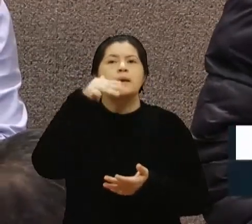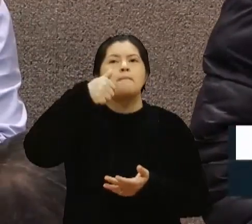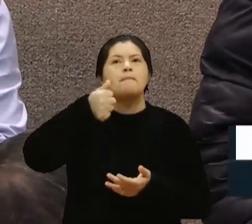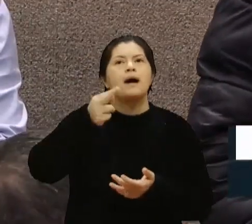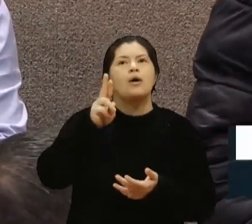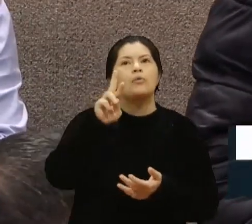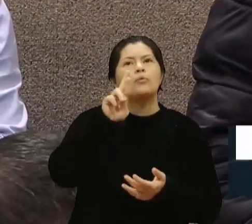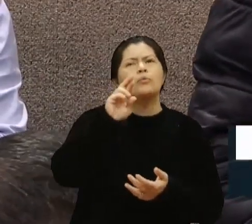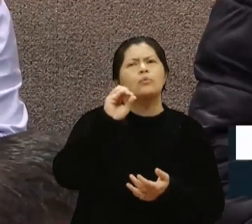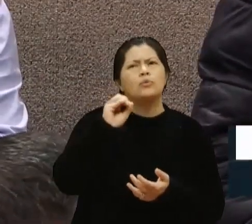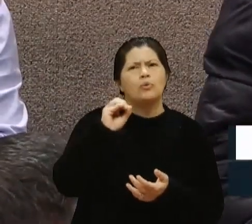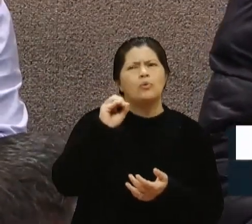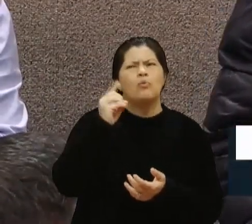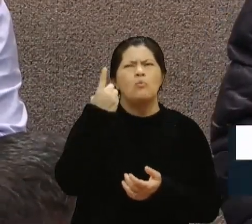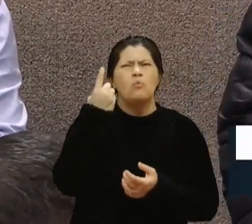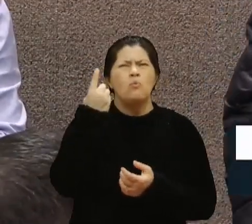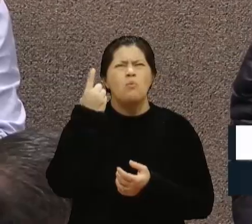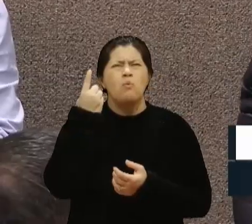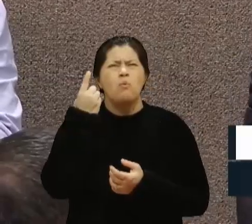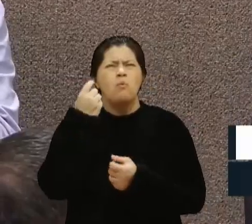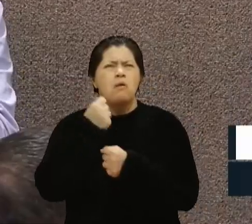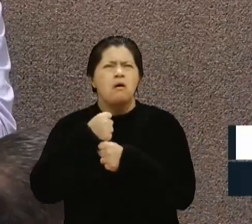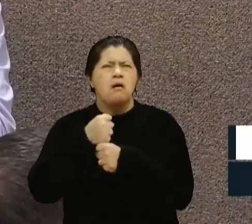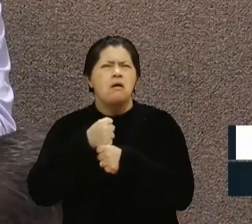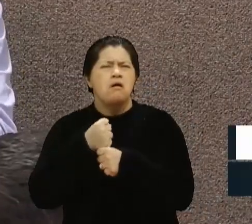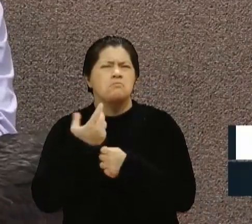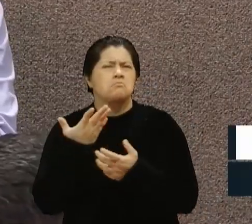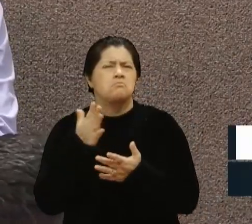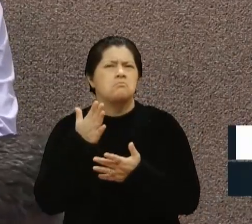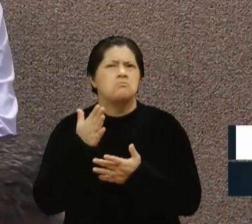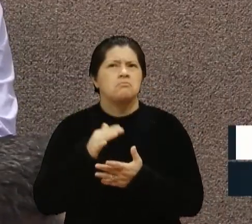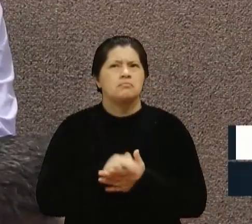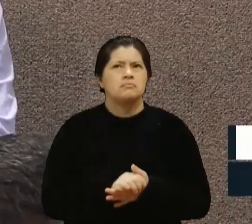ano e pouco. Eu acho que ele tem